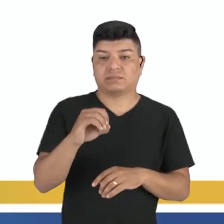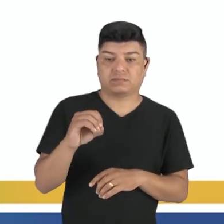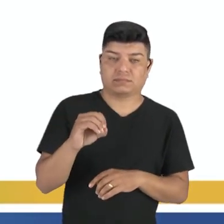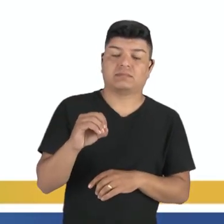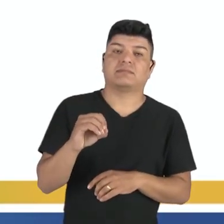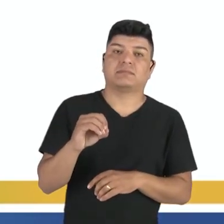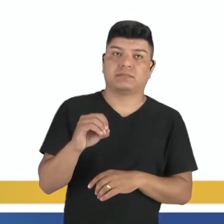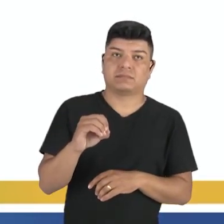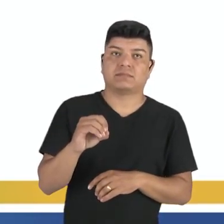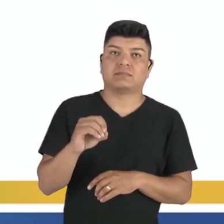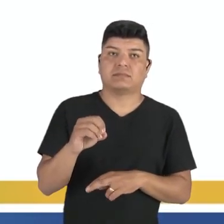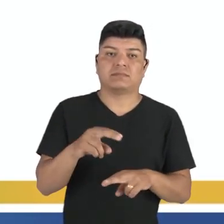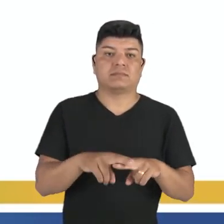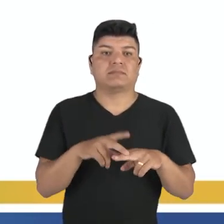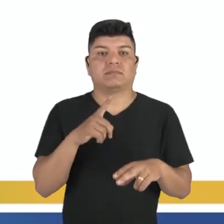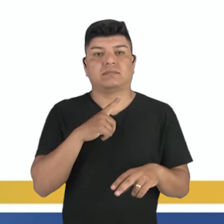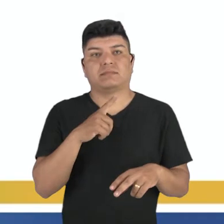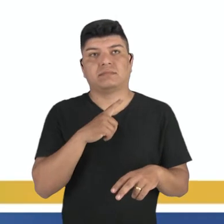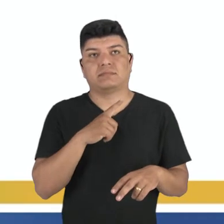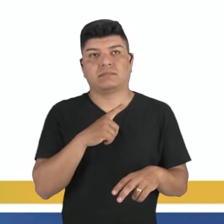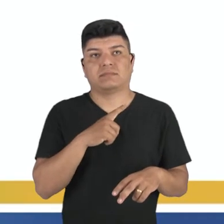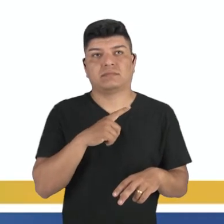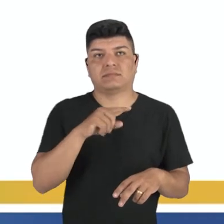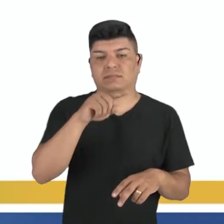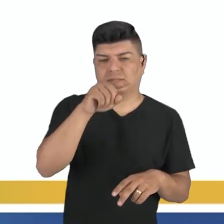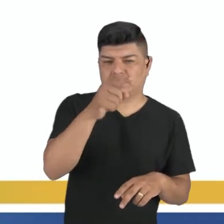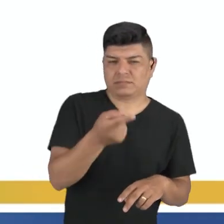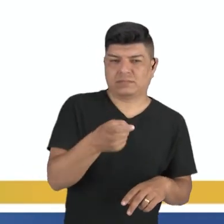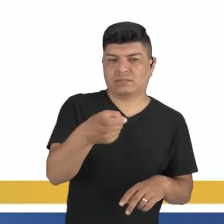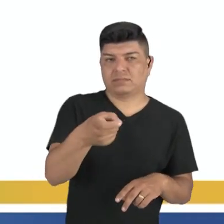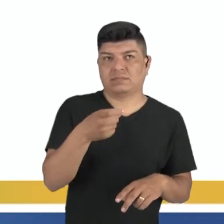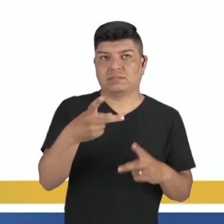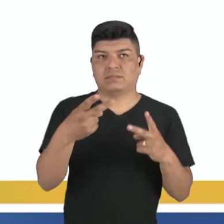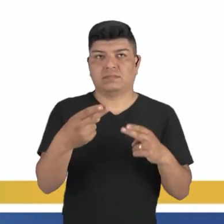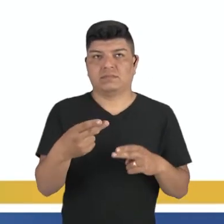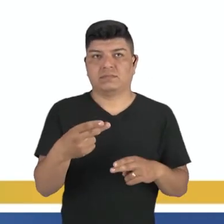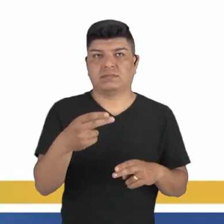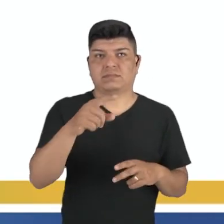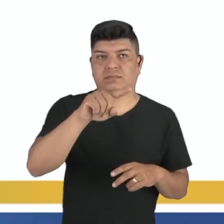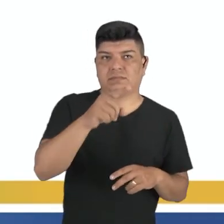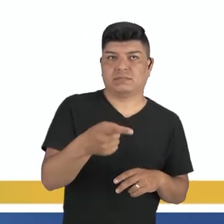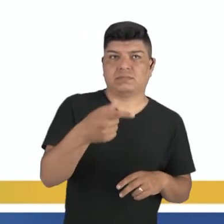10. Então, vamos obter 1000x igual a